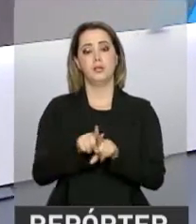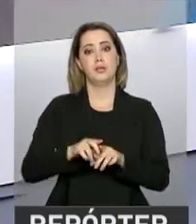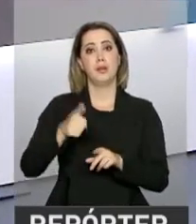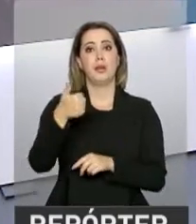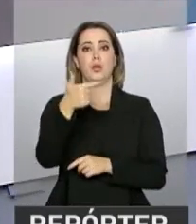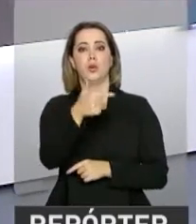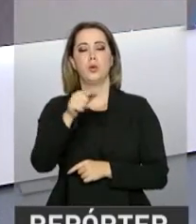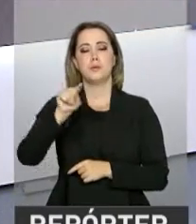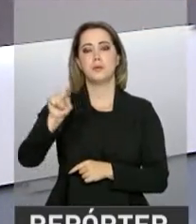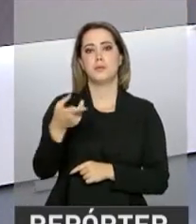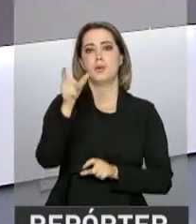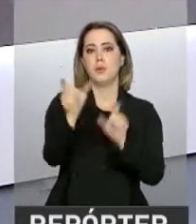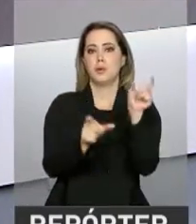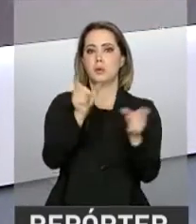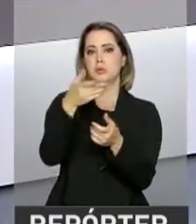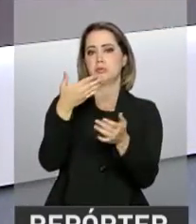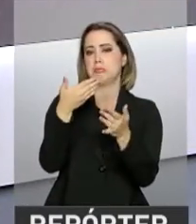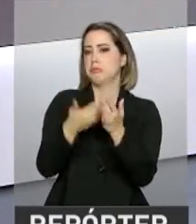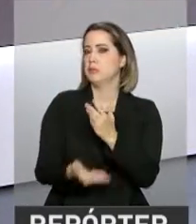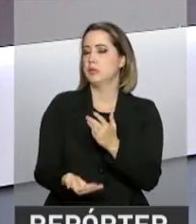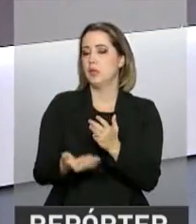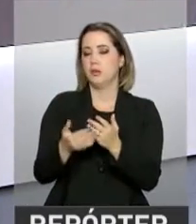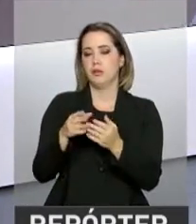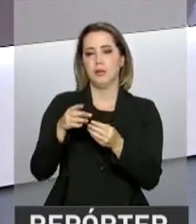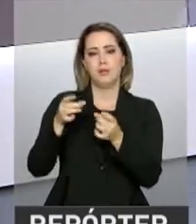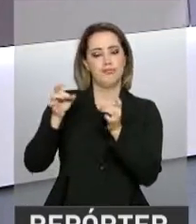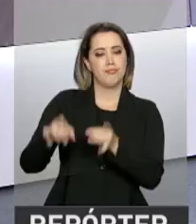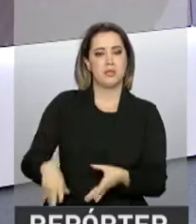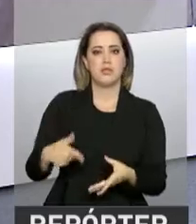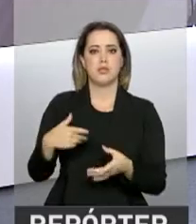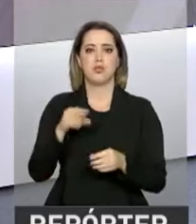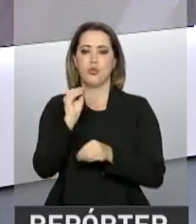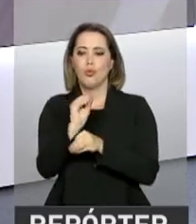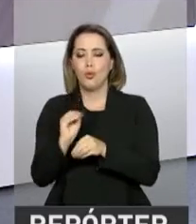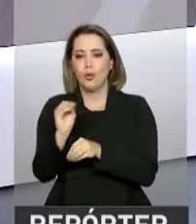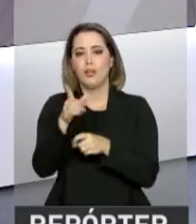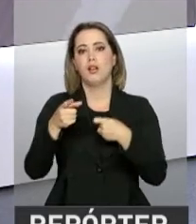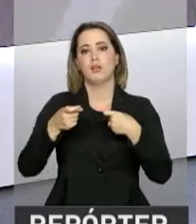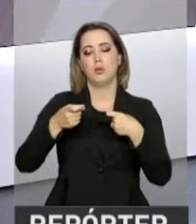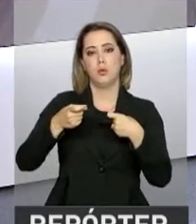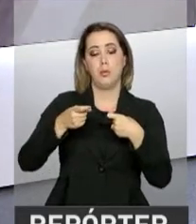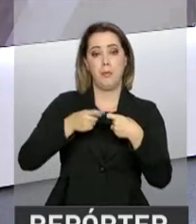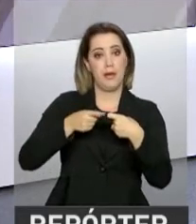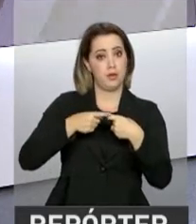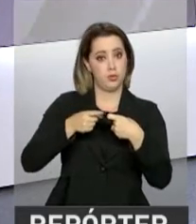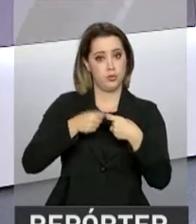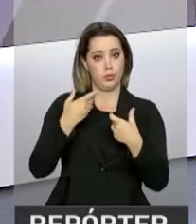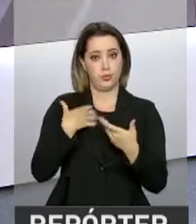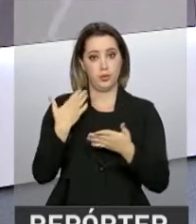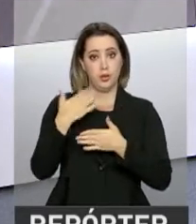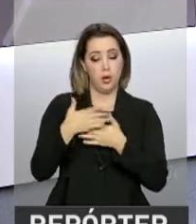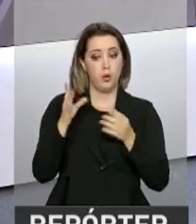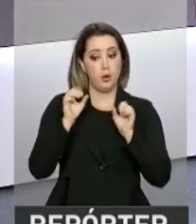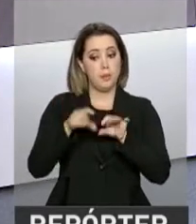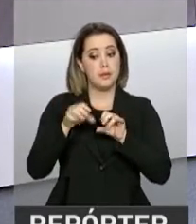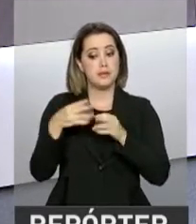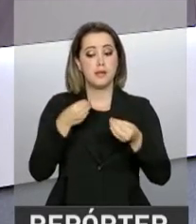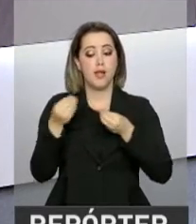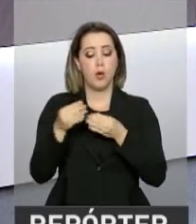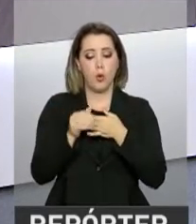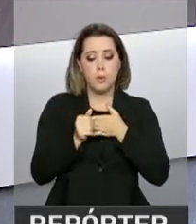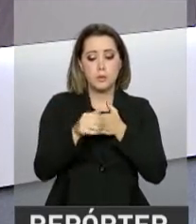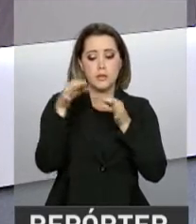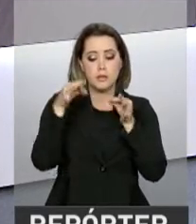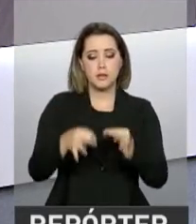o acompanhamento médico. E para destacar a importância de seguir corretamente o tratamento contra a tuberculose, o Ministério da Saúde lançou